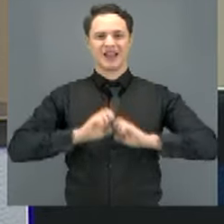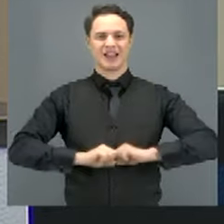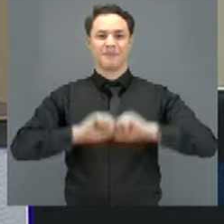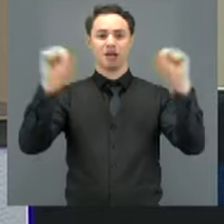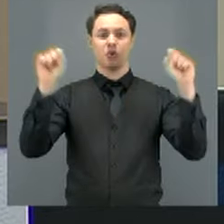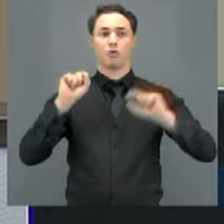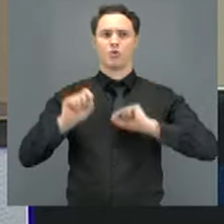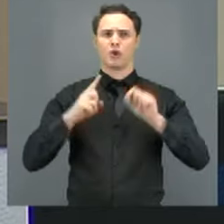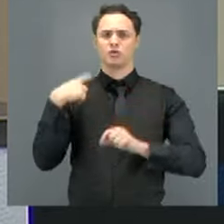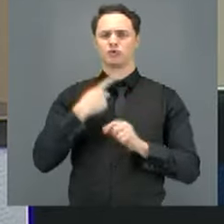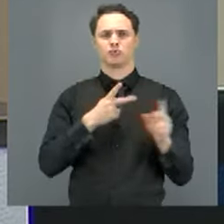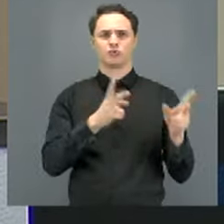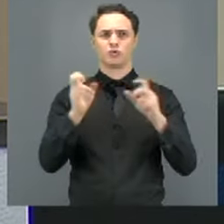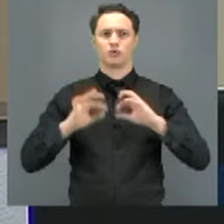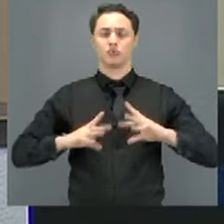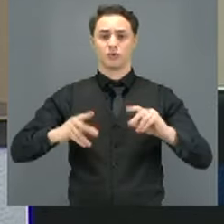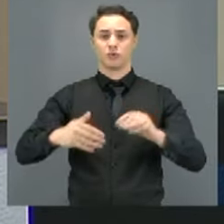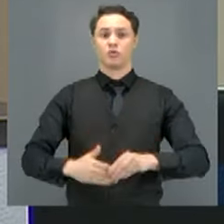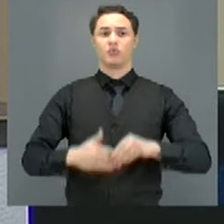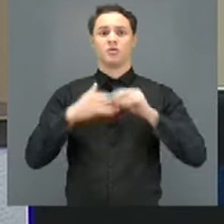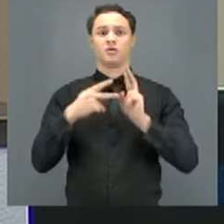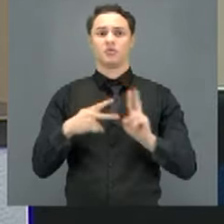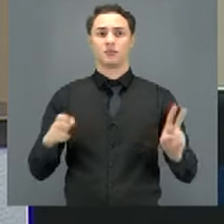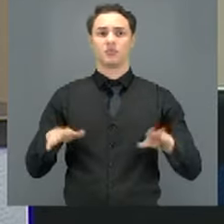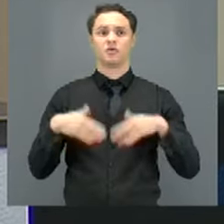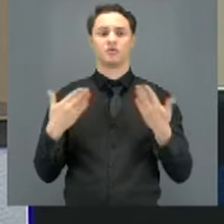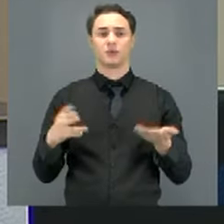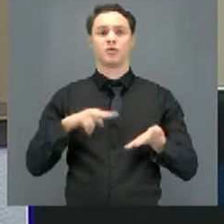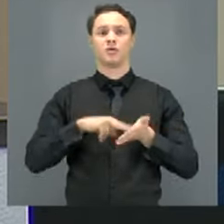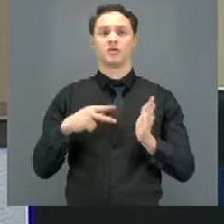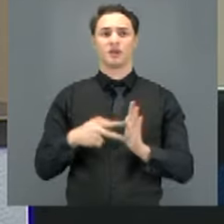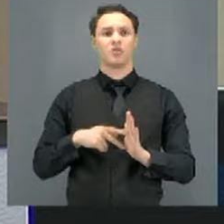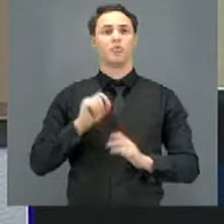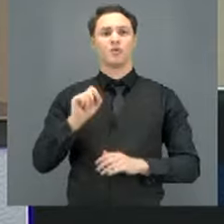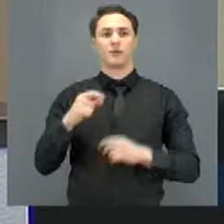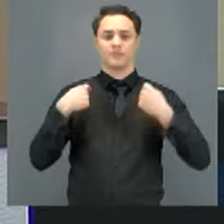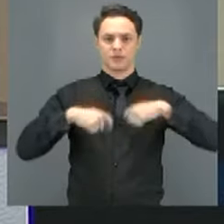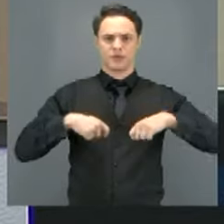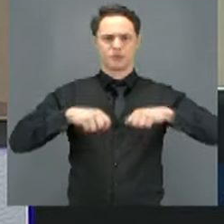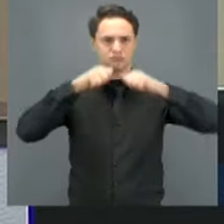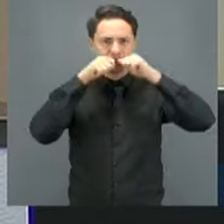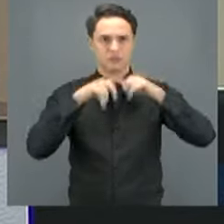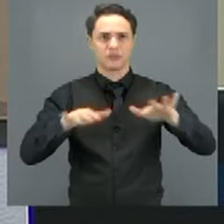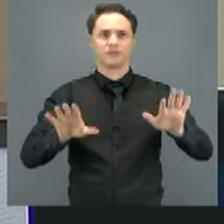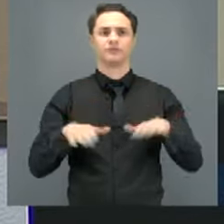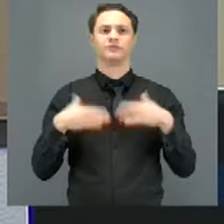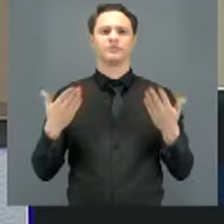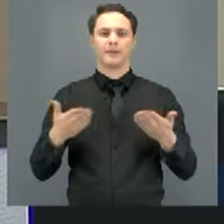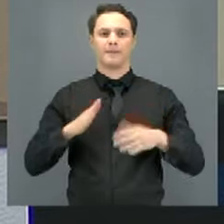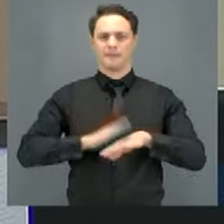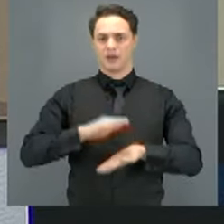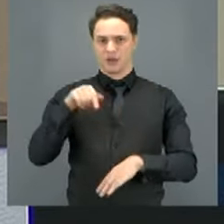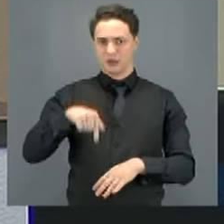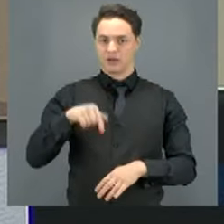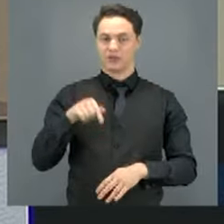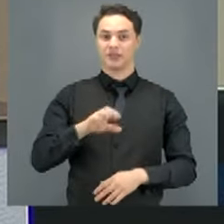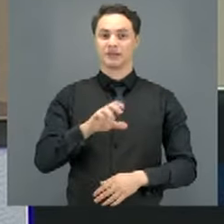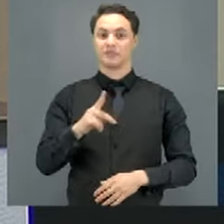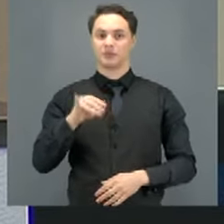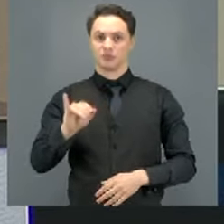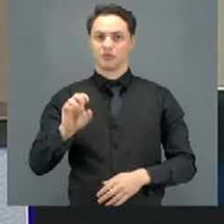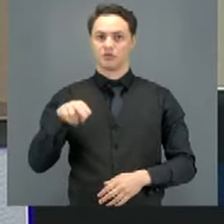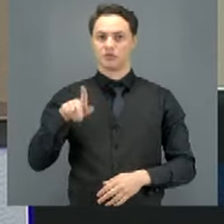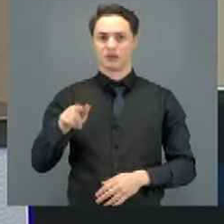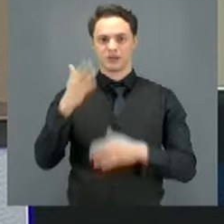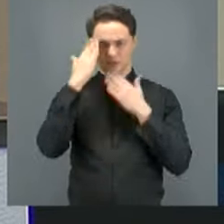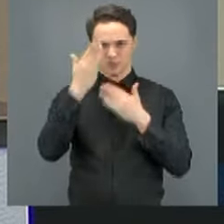todos os líderes indígenas que passaram aqui. Esse grito de liberdade de vocês tem que ecoar, e está ecoando. Aqui a gente tem que agradecer aqueles